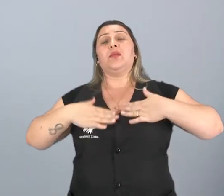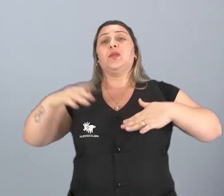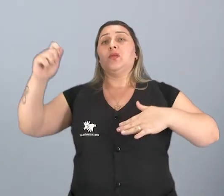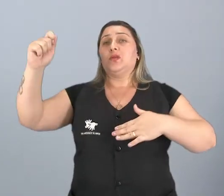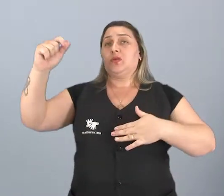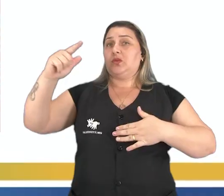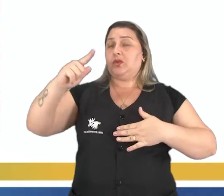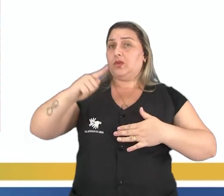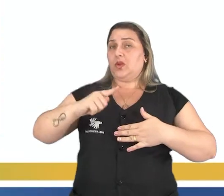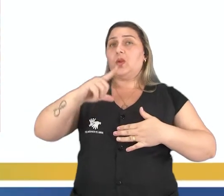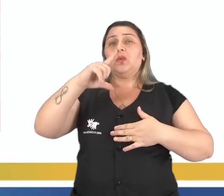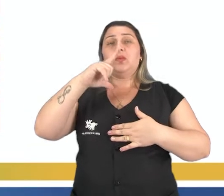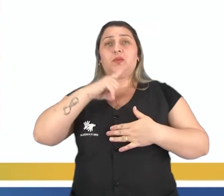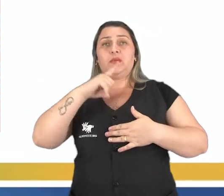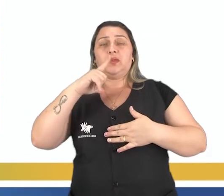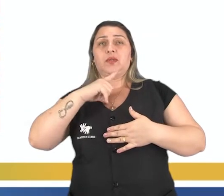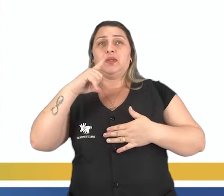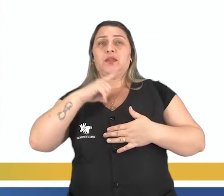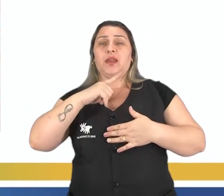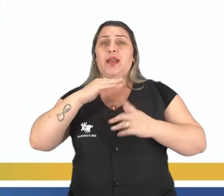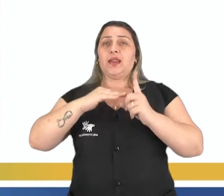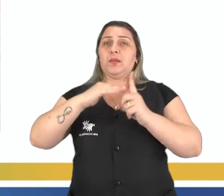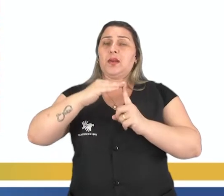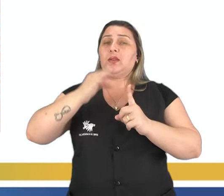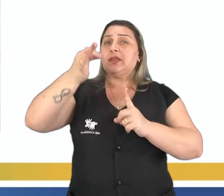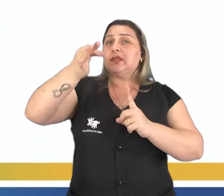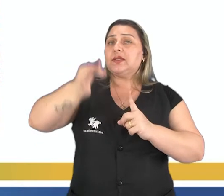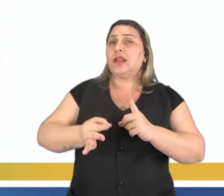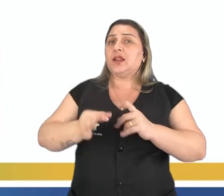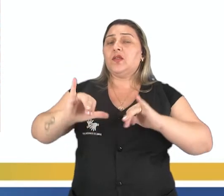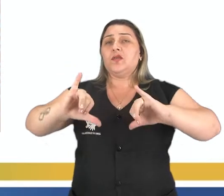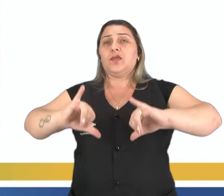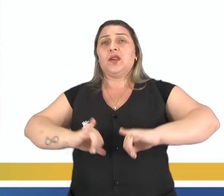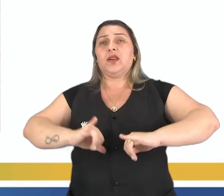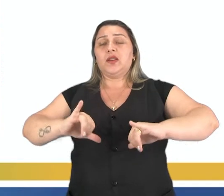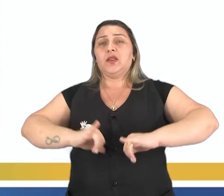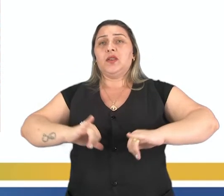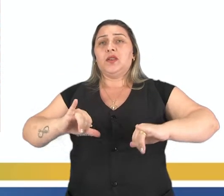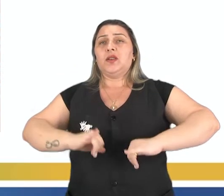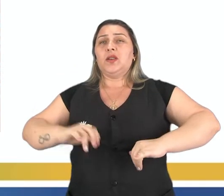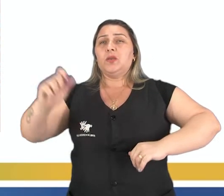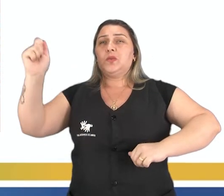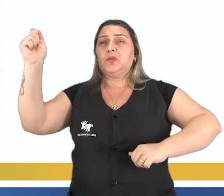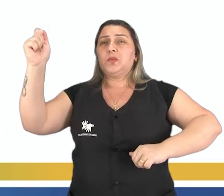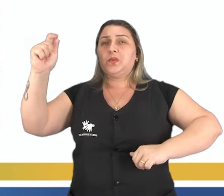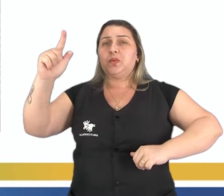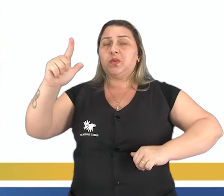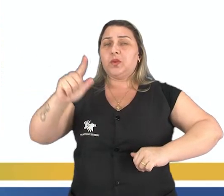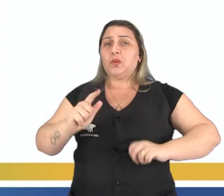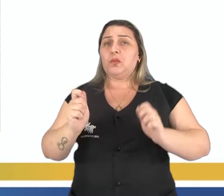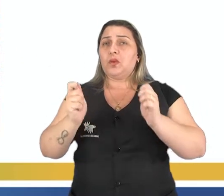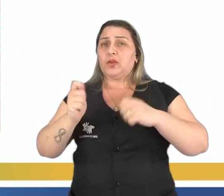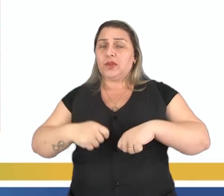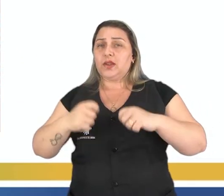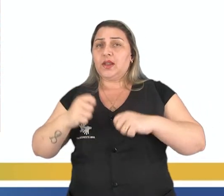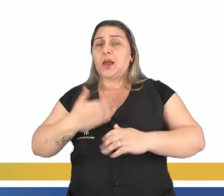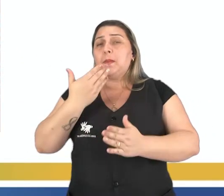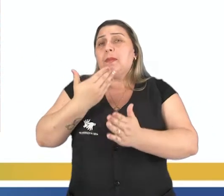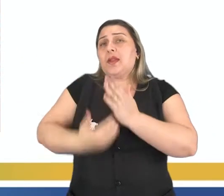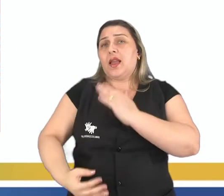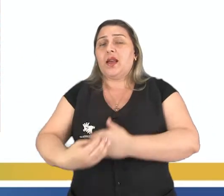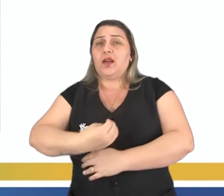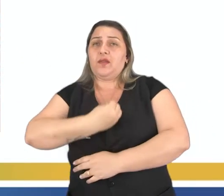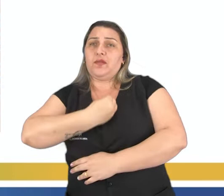ele é calmo, ele não vai sofrer constantes tempestades solares que poderiam dizimar a